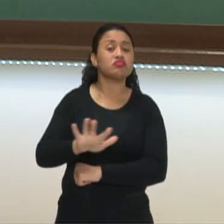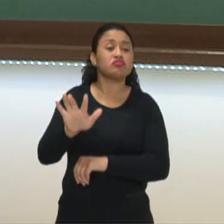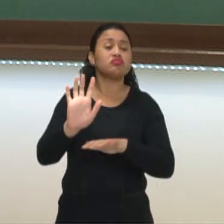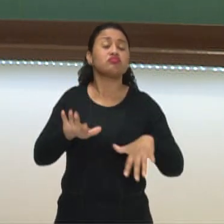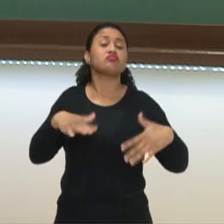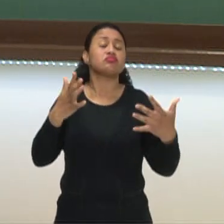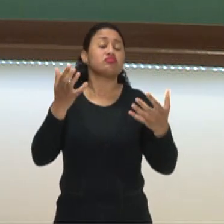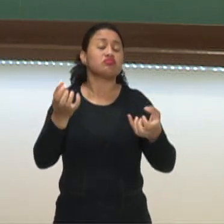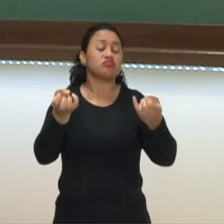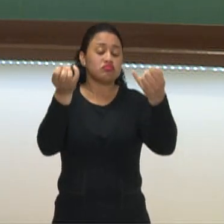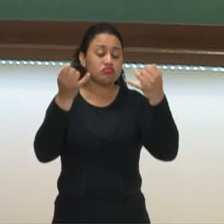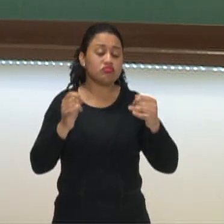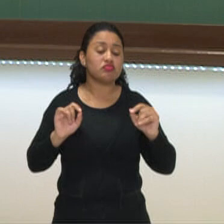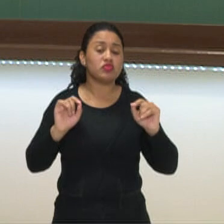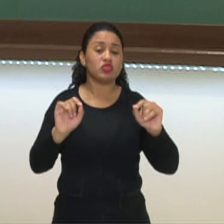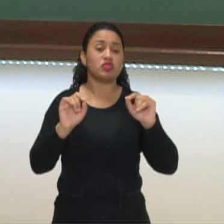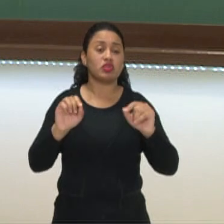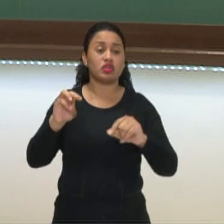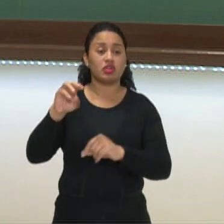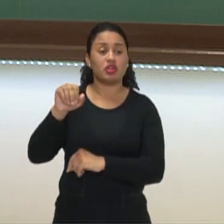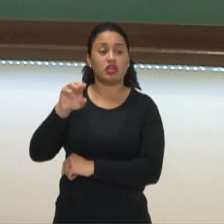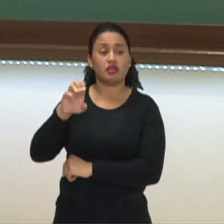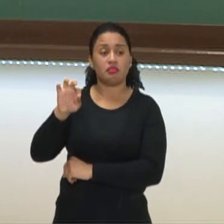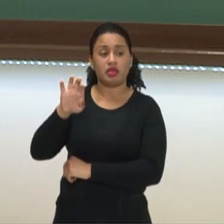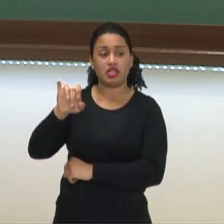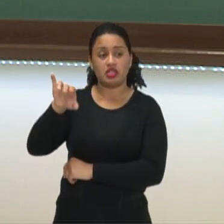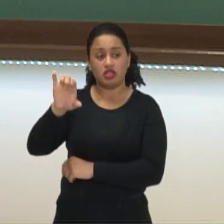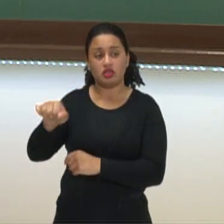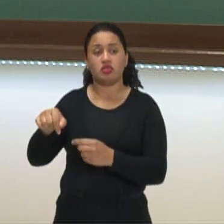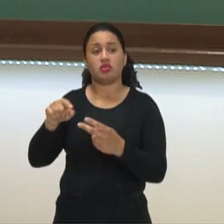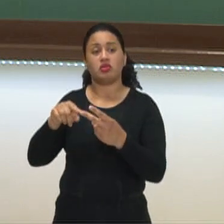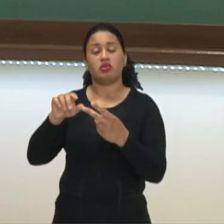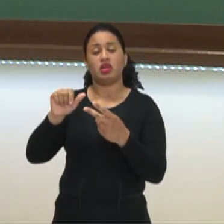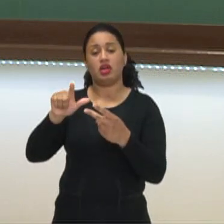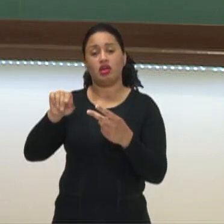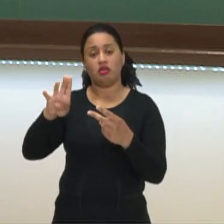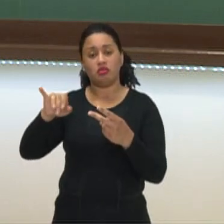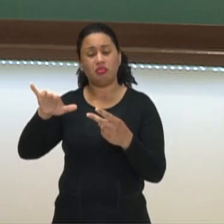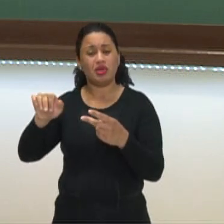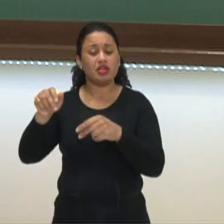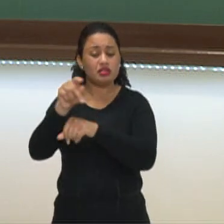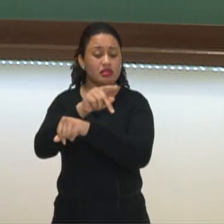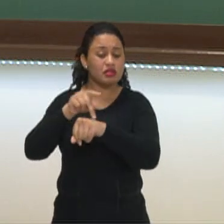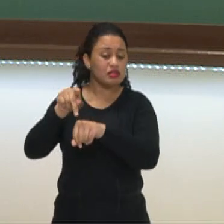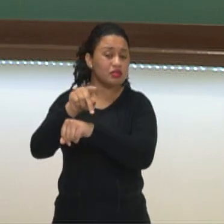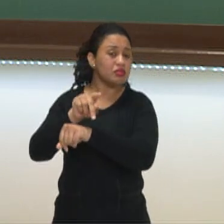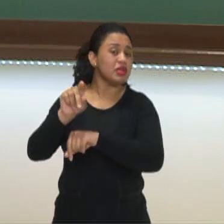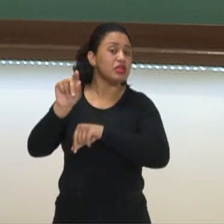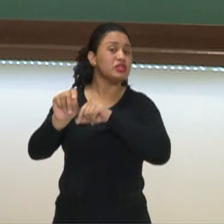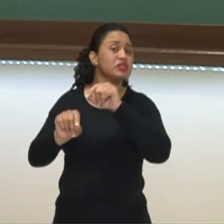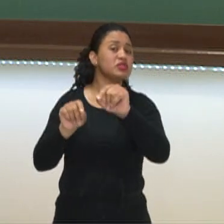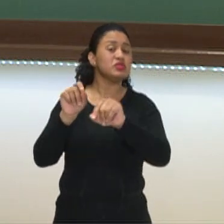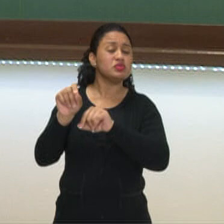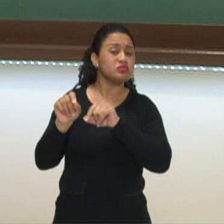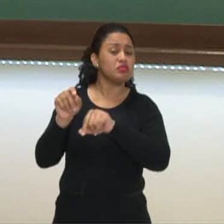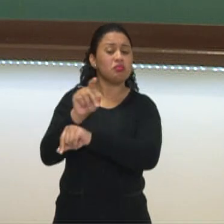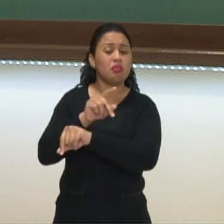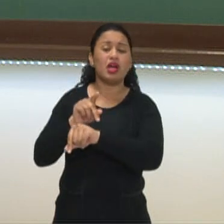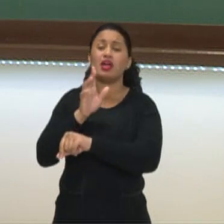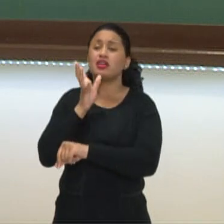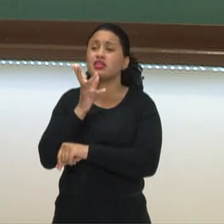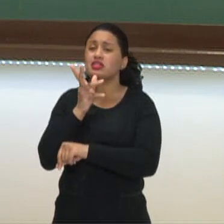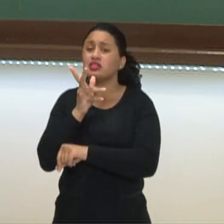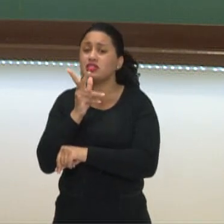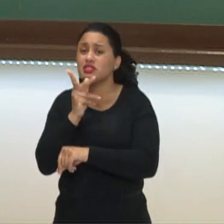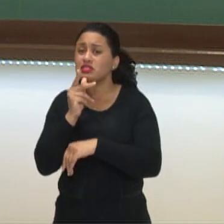fala de Macedônia, Albânia, né, são países que demoraram para